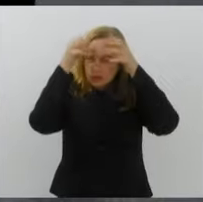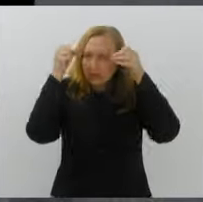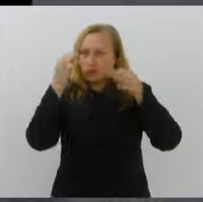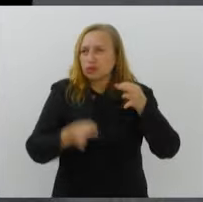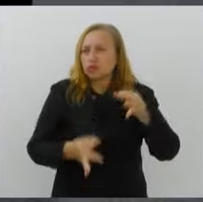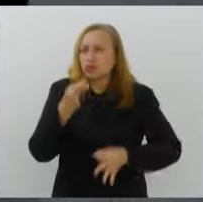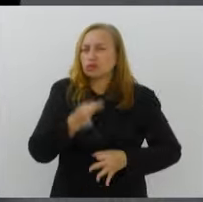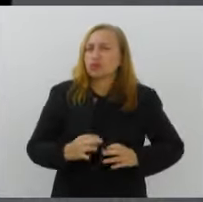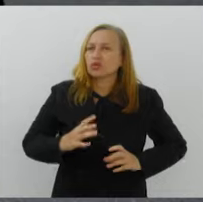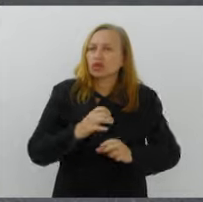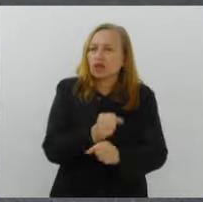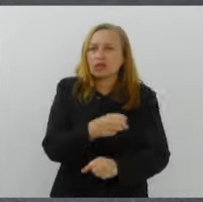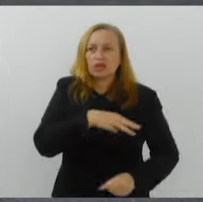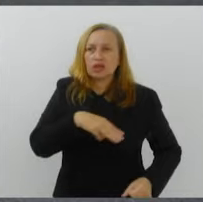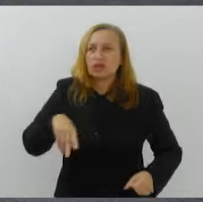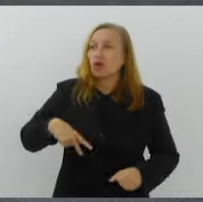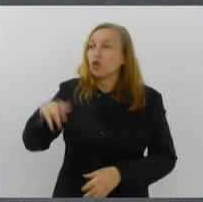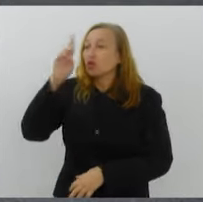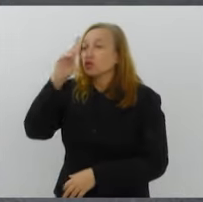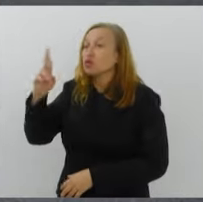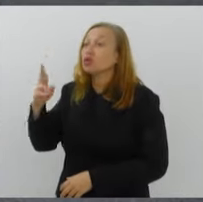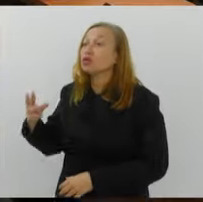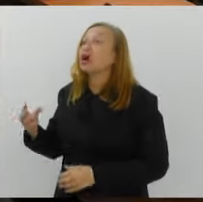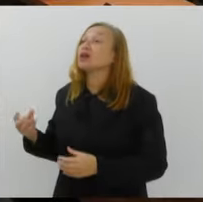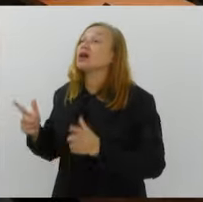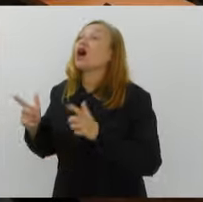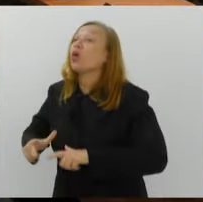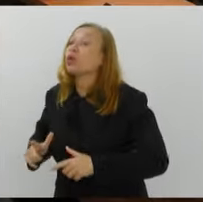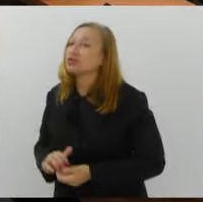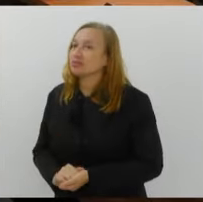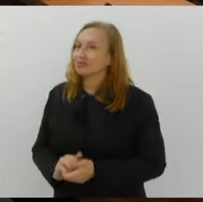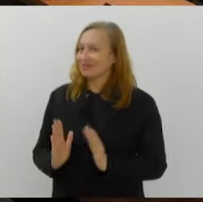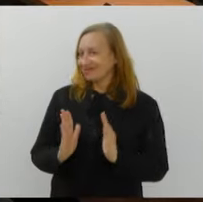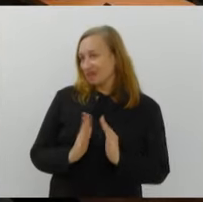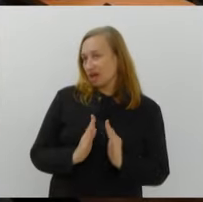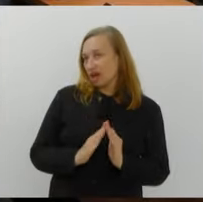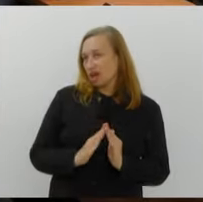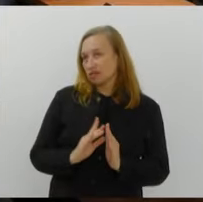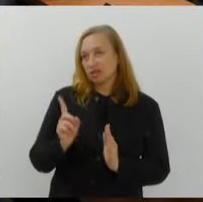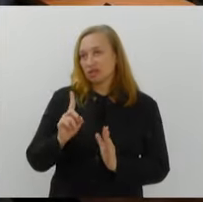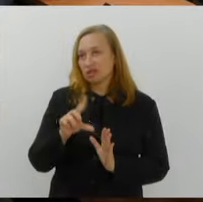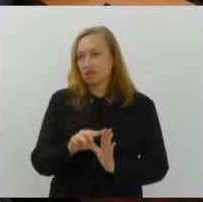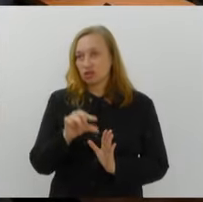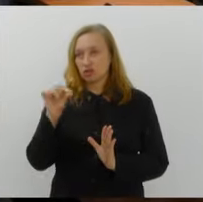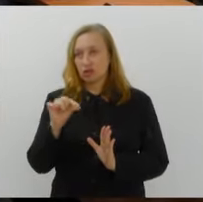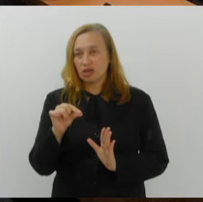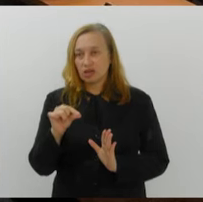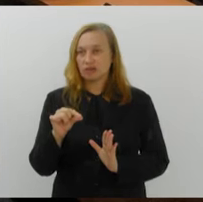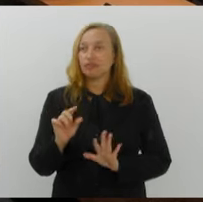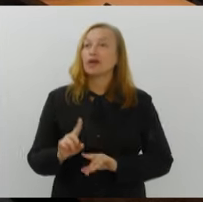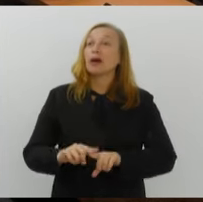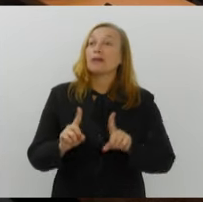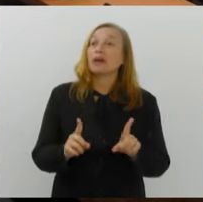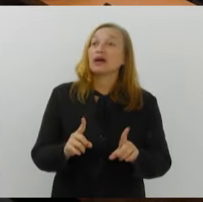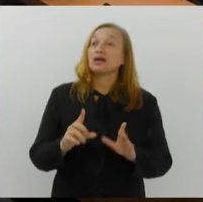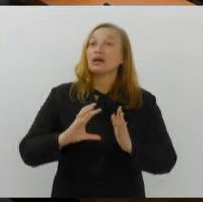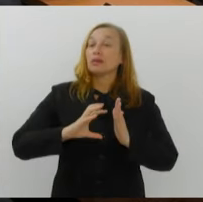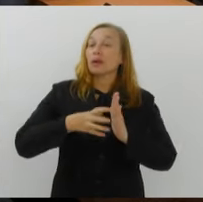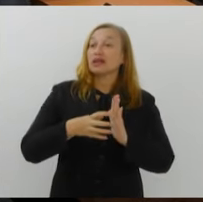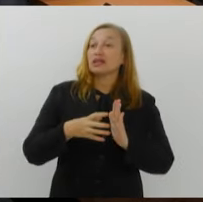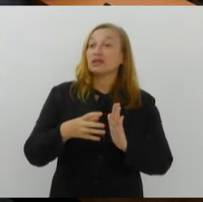Público. Vossa Excelência estava onde? Estava em casa porque não tinha sido eleito, estava na suplência. Mas está no partido do